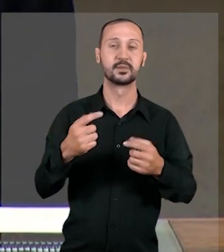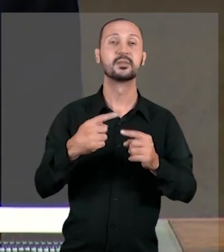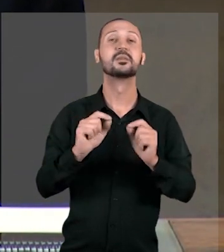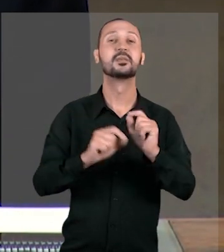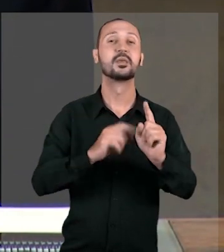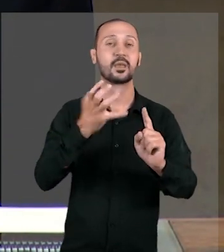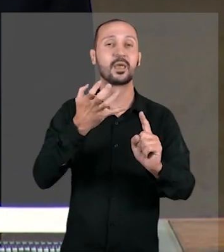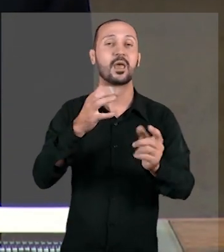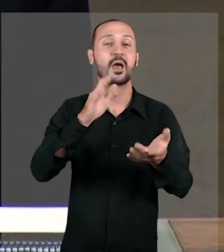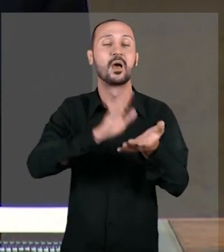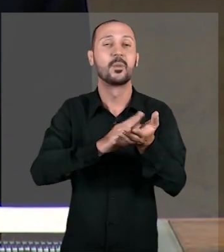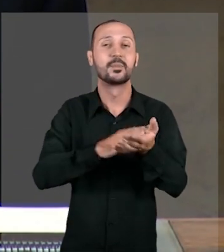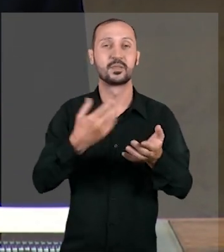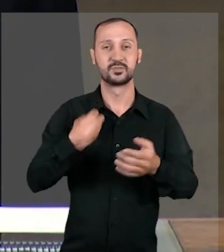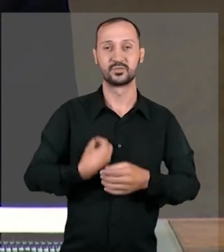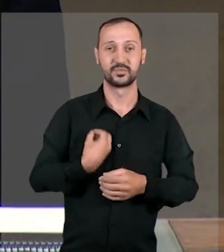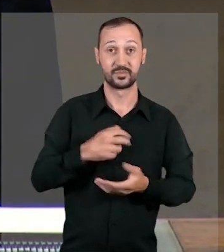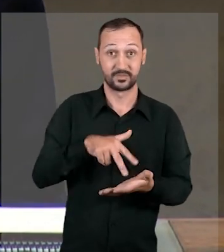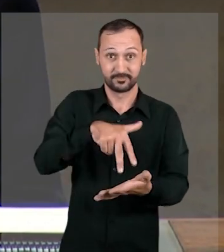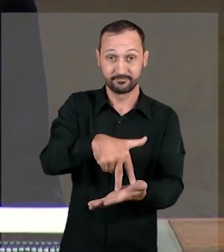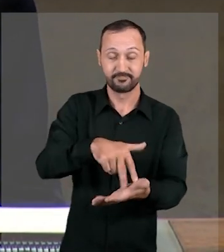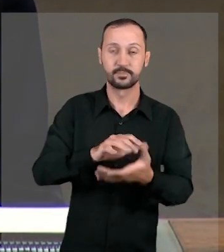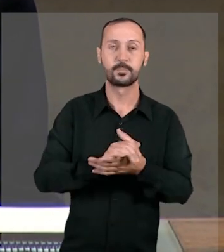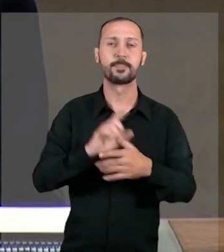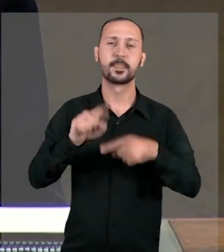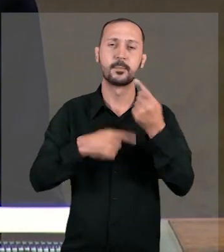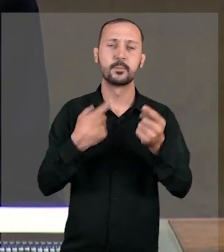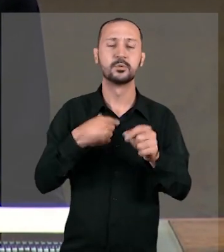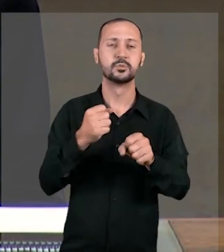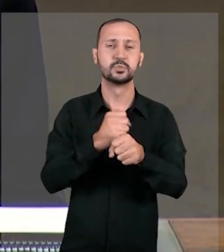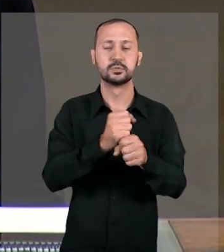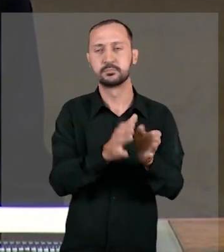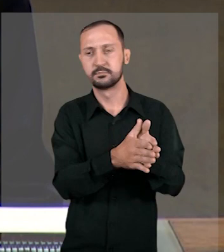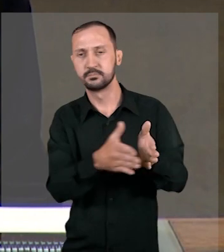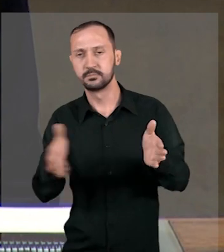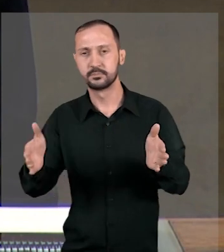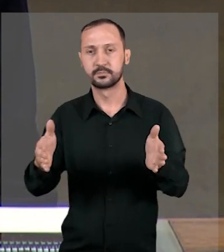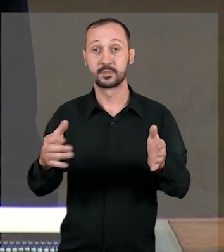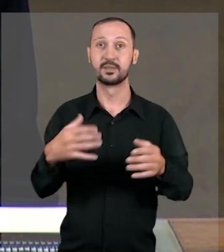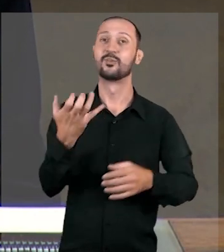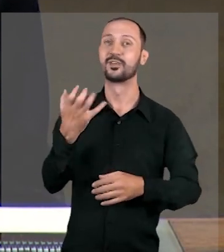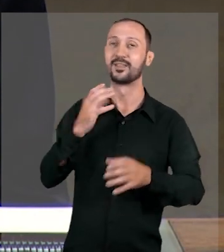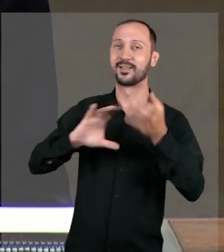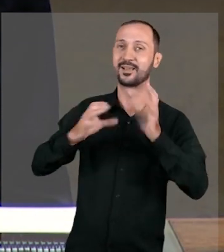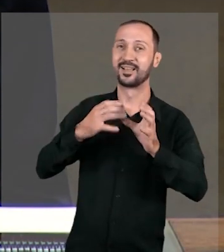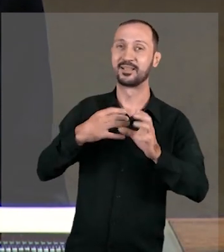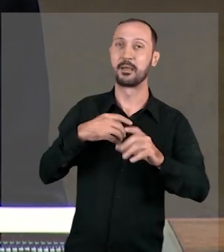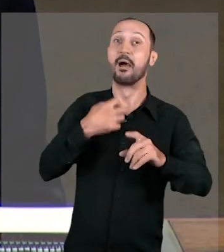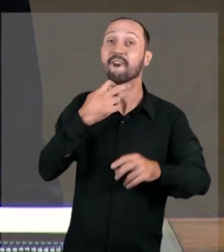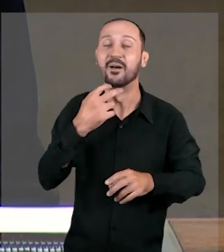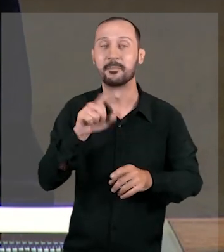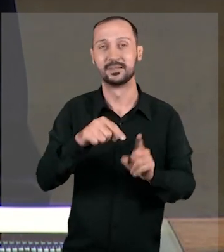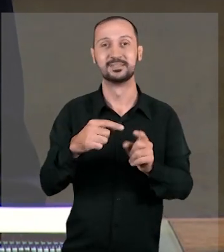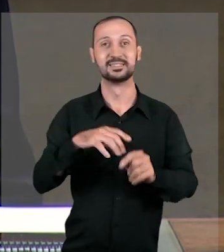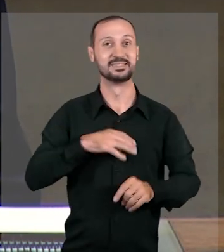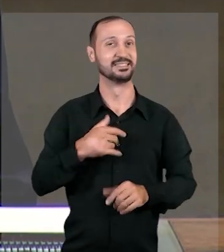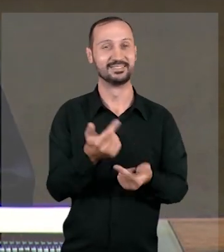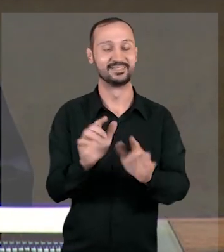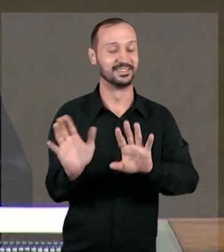que quer as homenagens dele em vida, né? Então, o verso diz assim: depois que o tempo passar, eu ia cantar, mas não tive